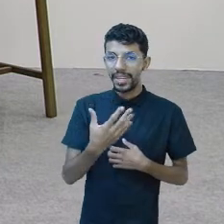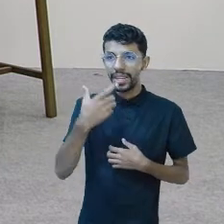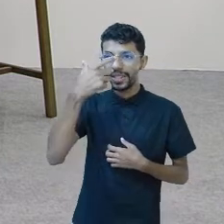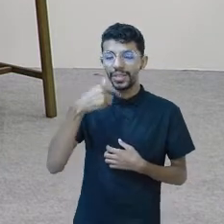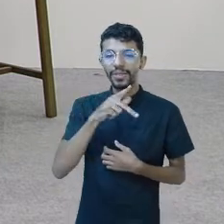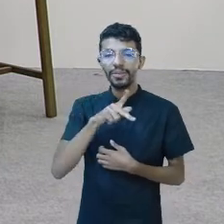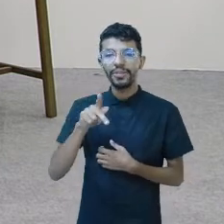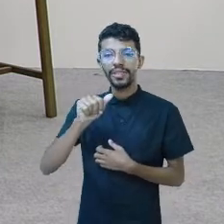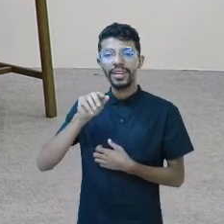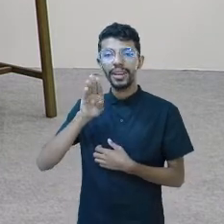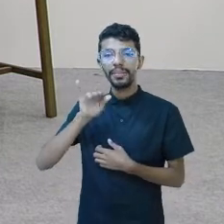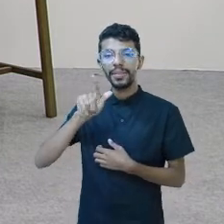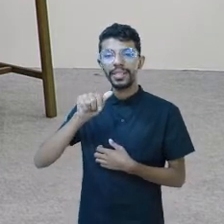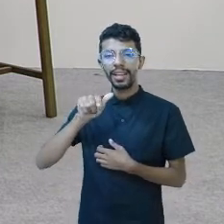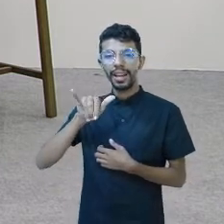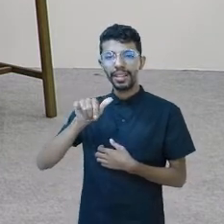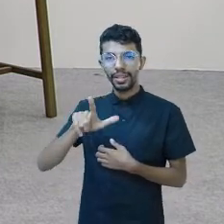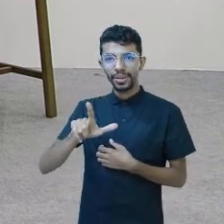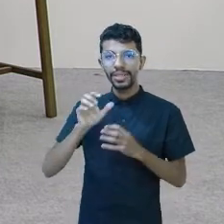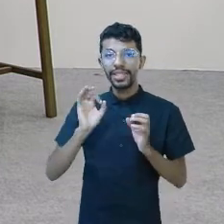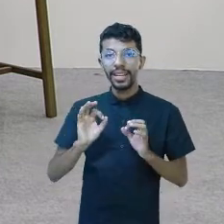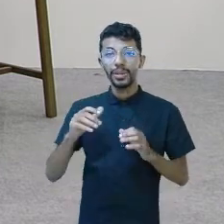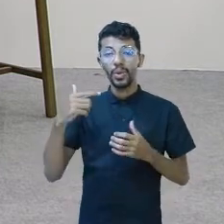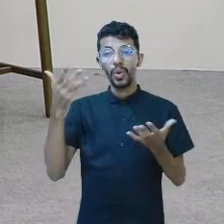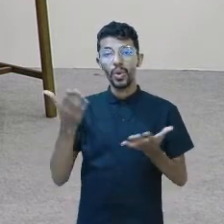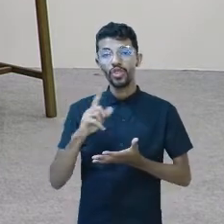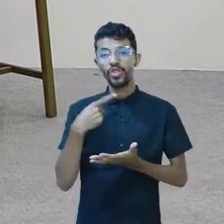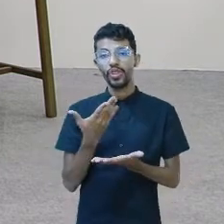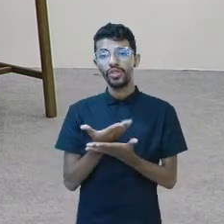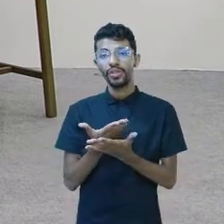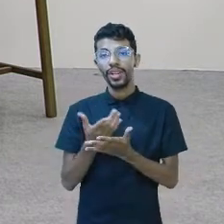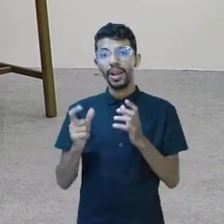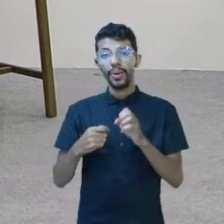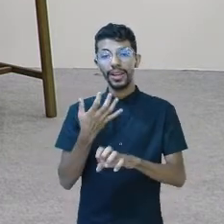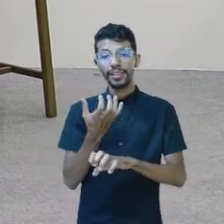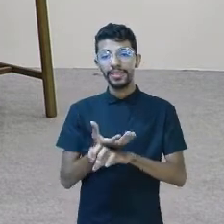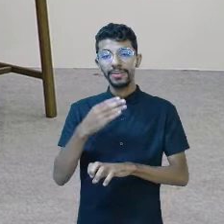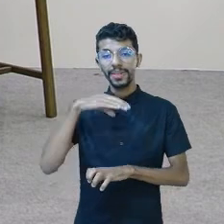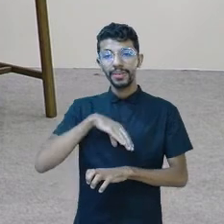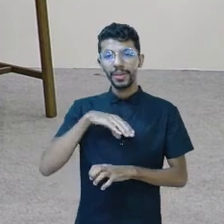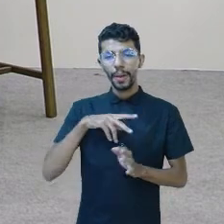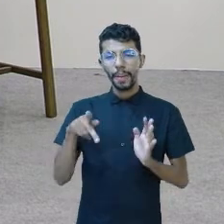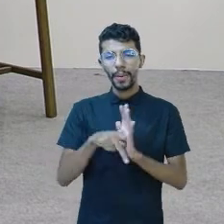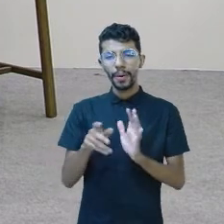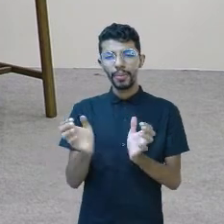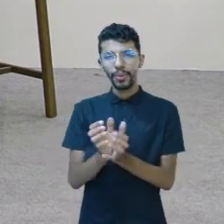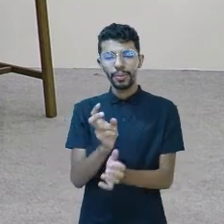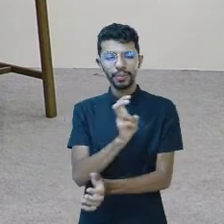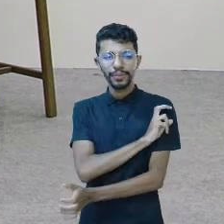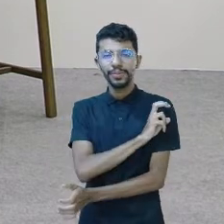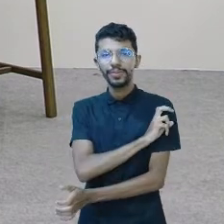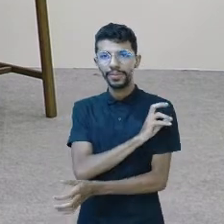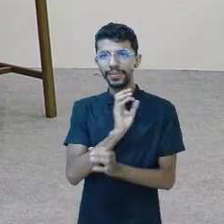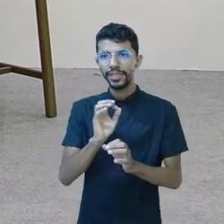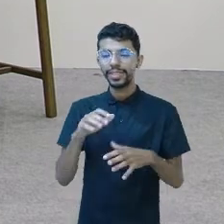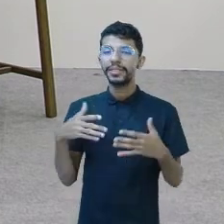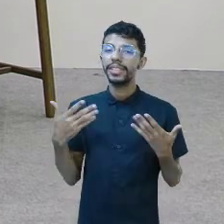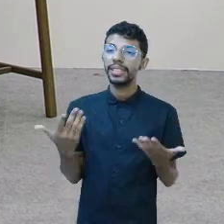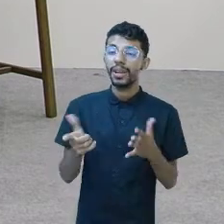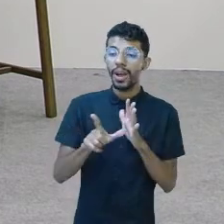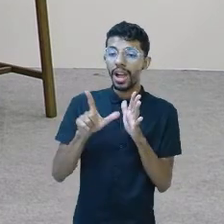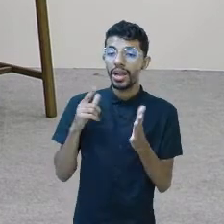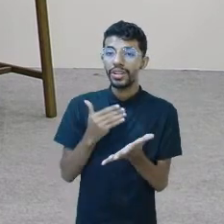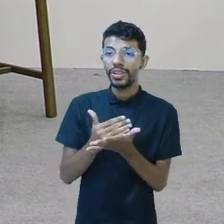Abigail Viana, vou trabalhar com vocês hoje língua portuguesa para os 5º anos, como vocês já sabem. Antes de iniciar